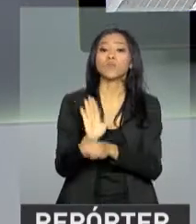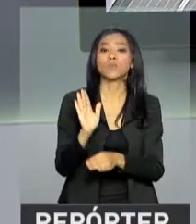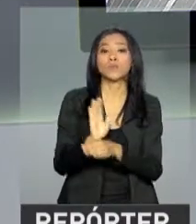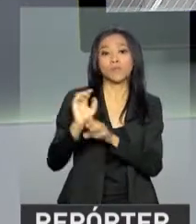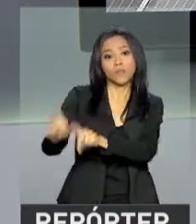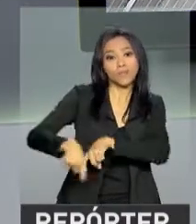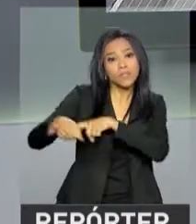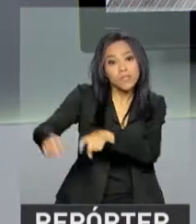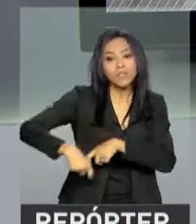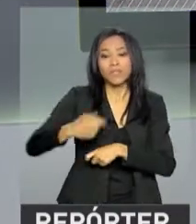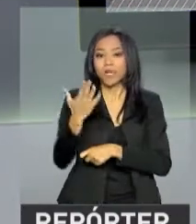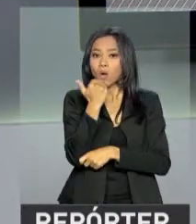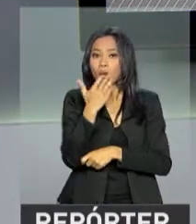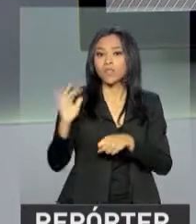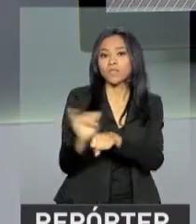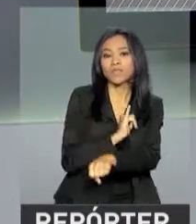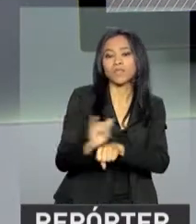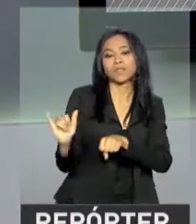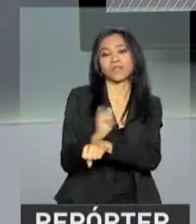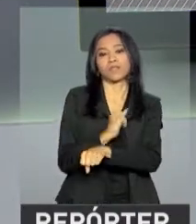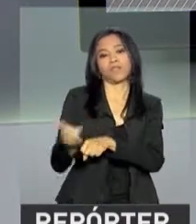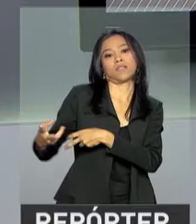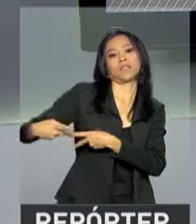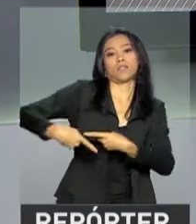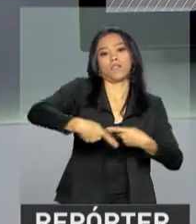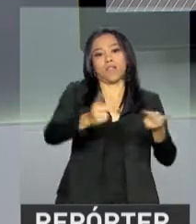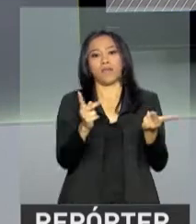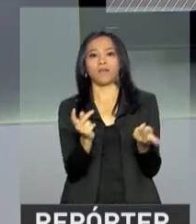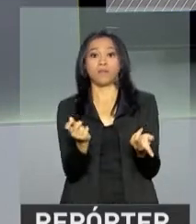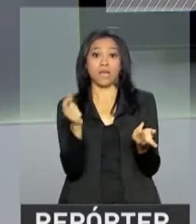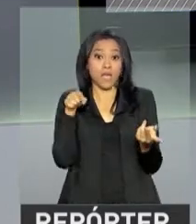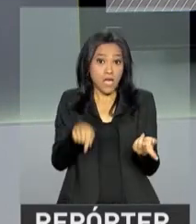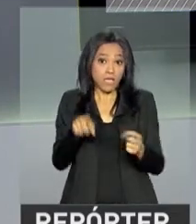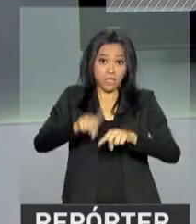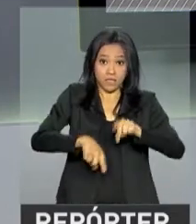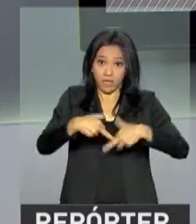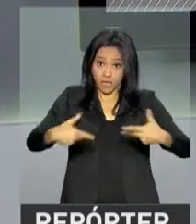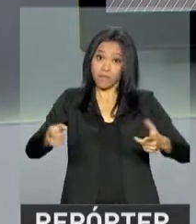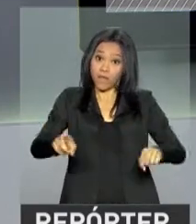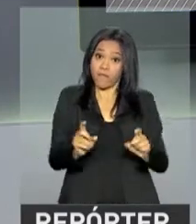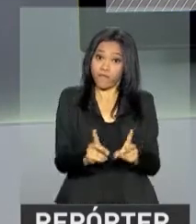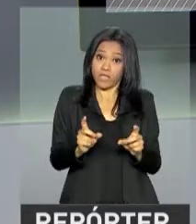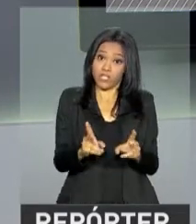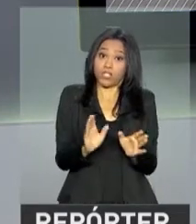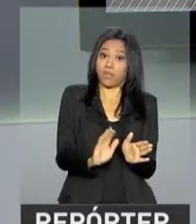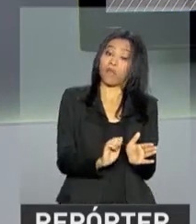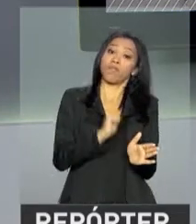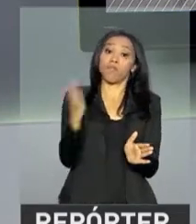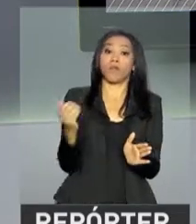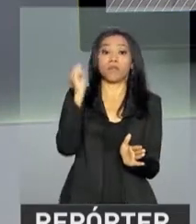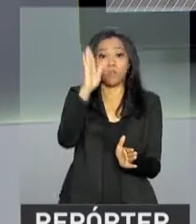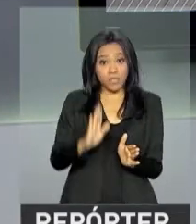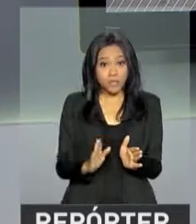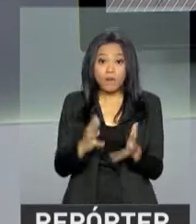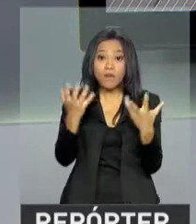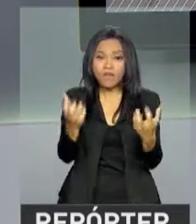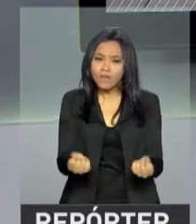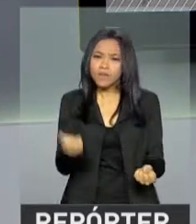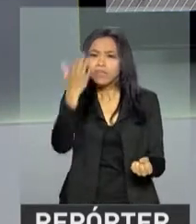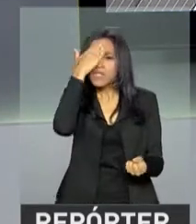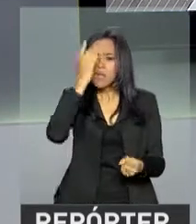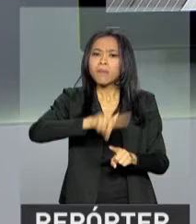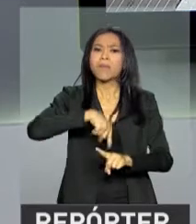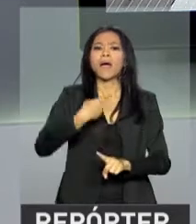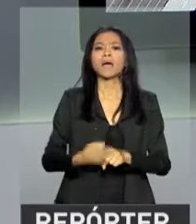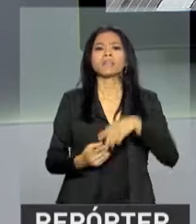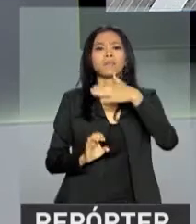dos alimentos que chegam à mesa dos brasileiros produtos que também são exportados para outros países vamos saber mais sobre a